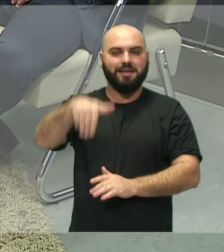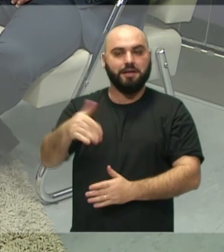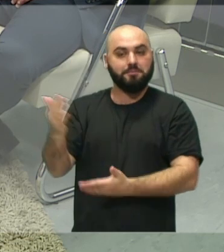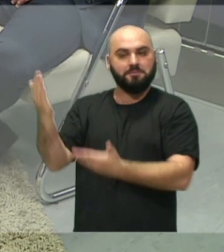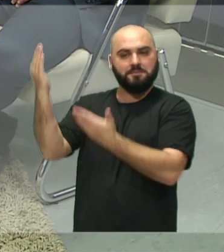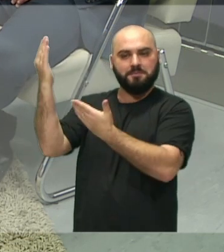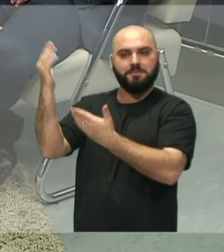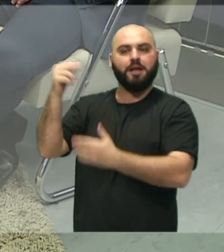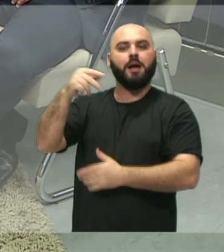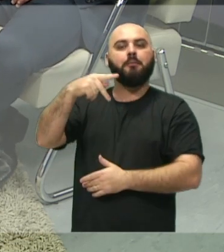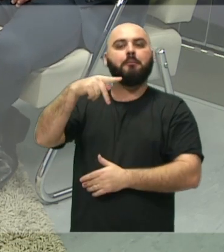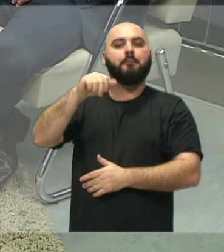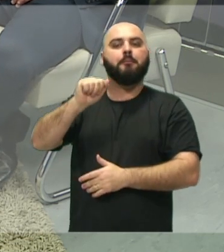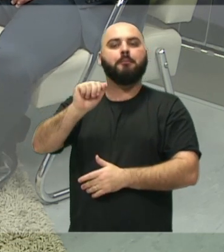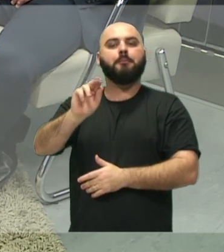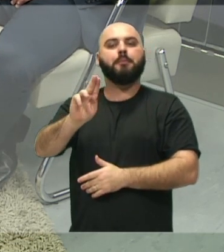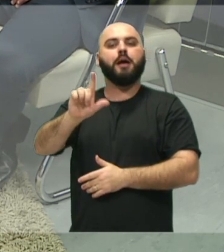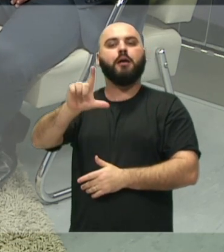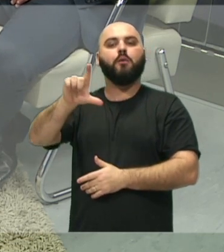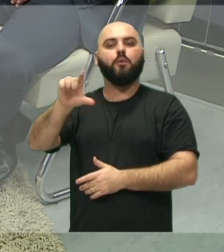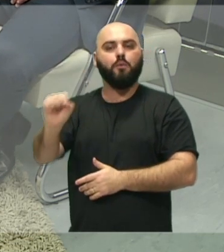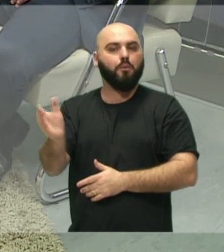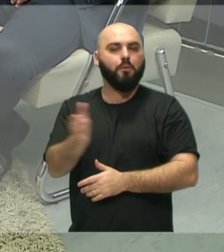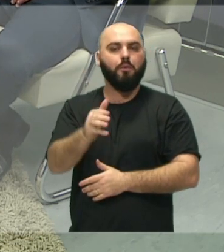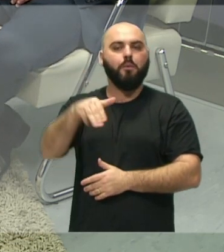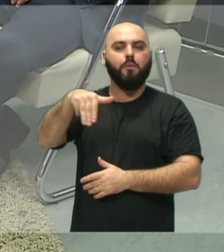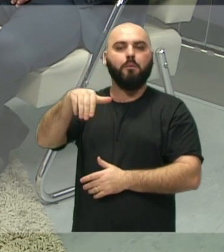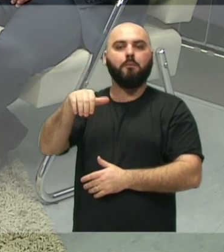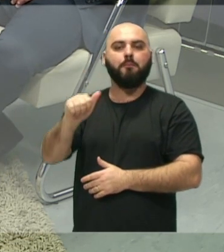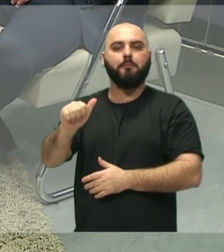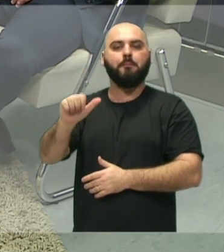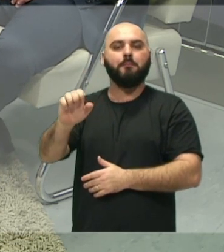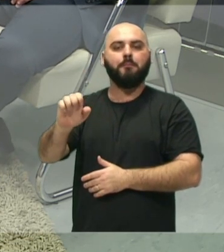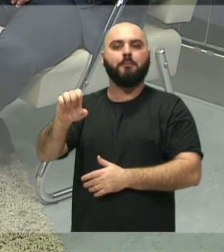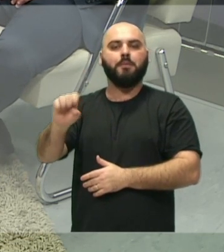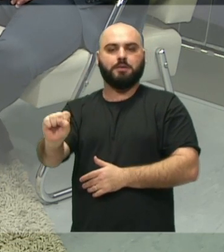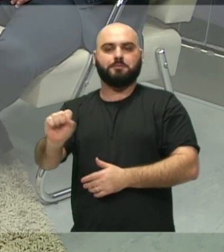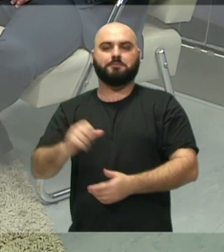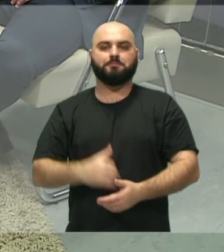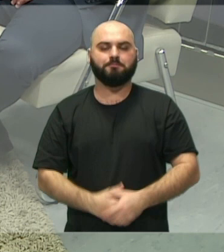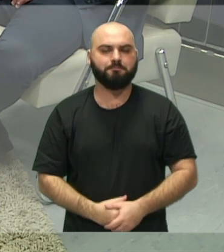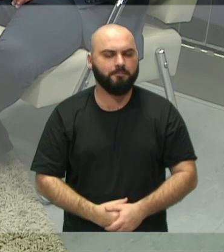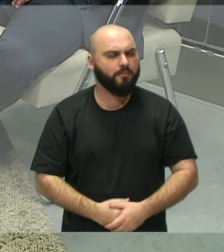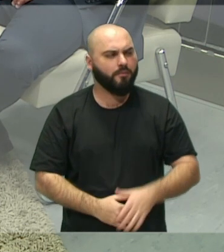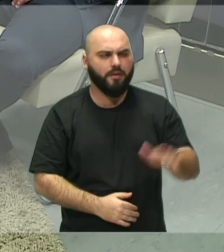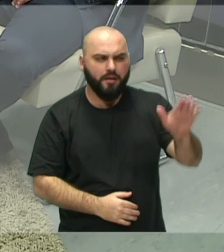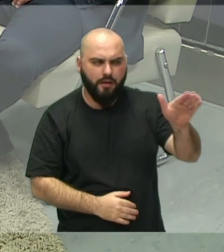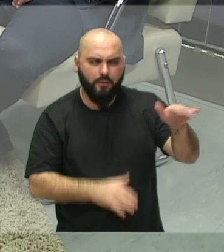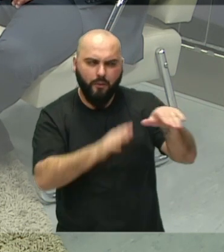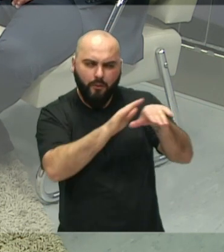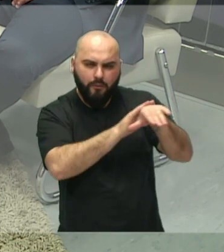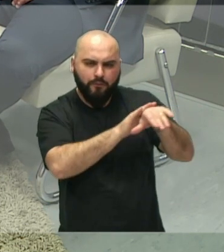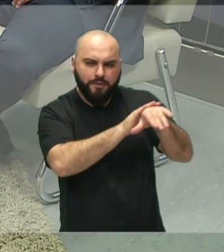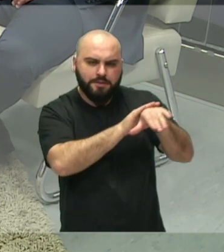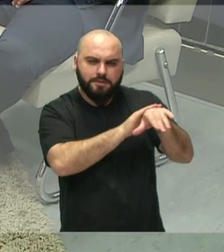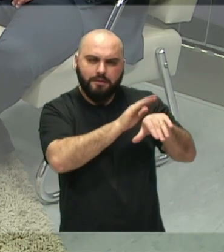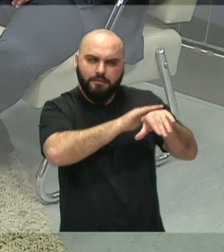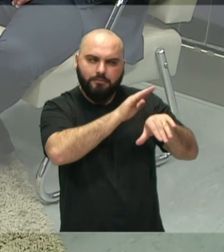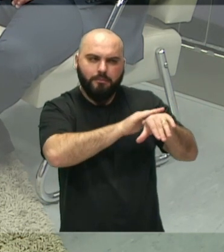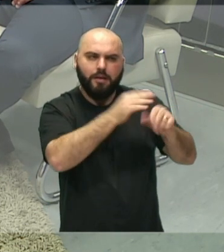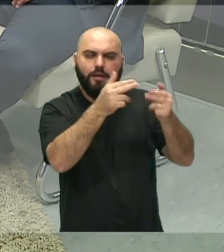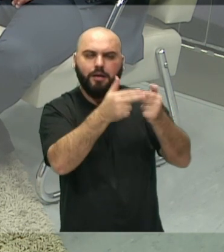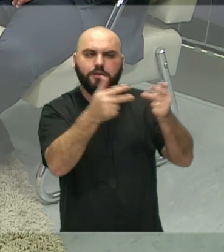vereador, vamos aprofundar um pouquinho essas histórias dos bastidores de todo o processo ali eleitoral